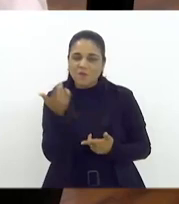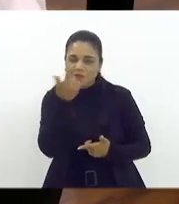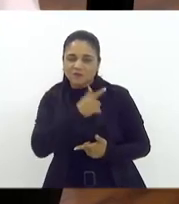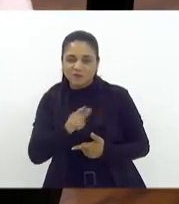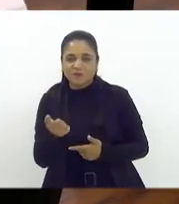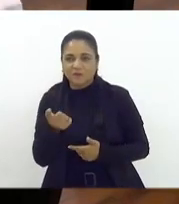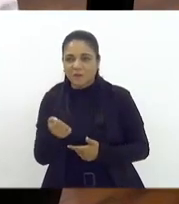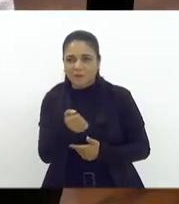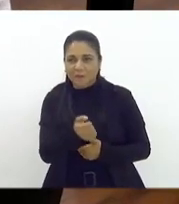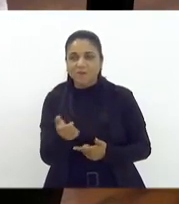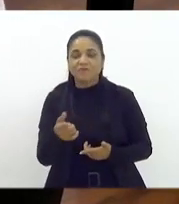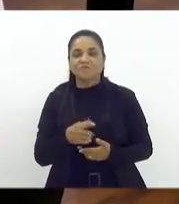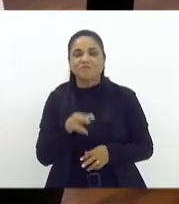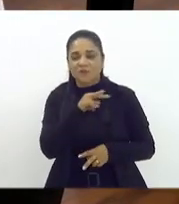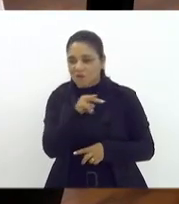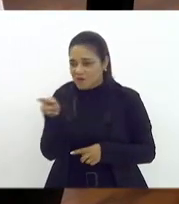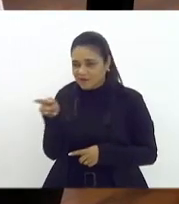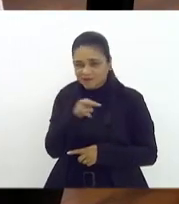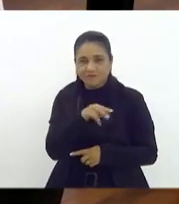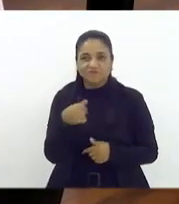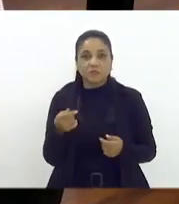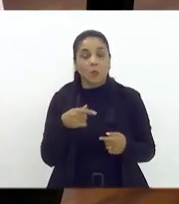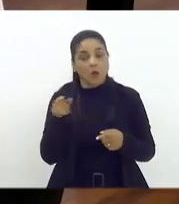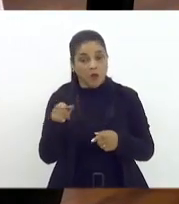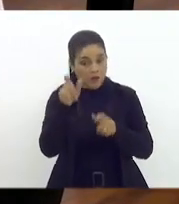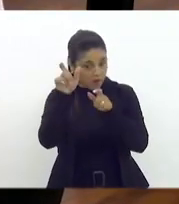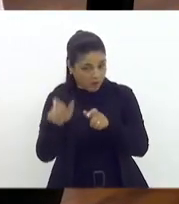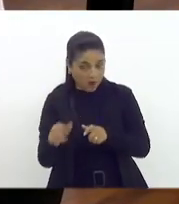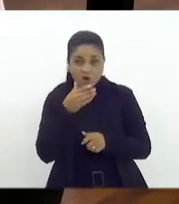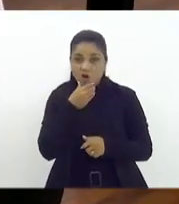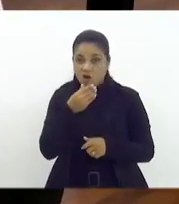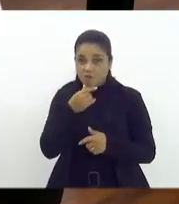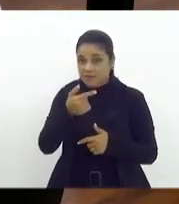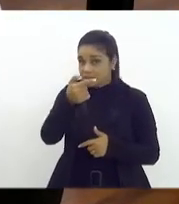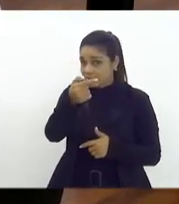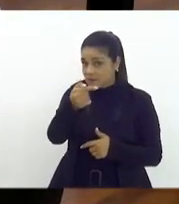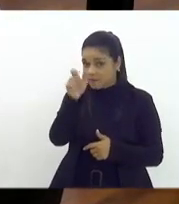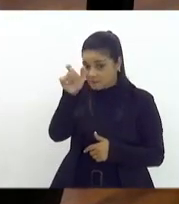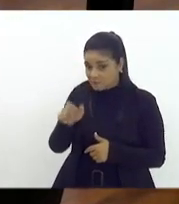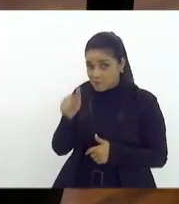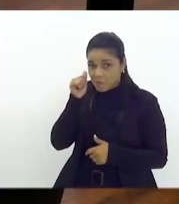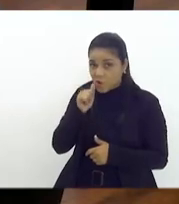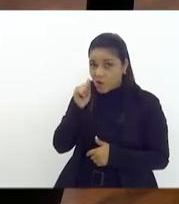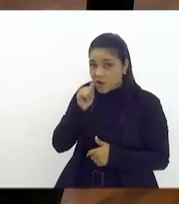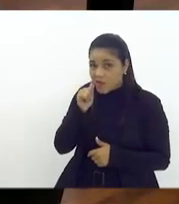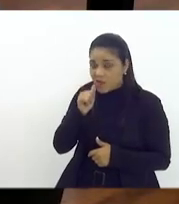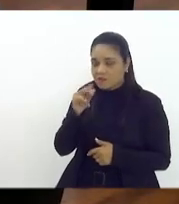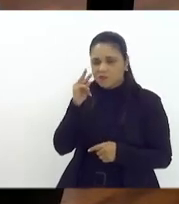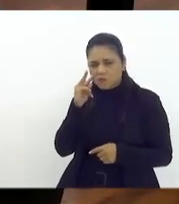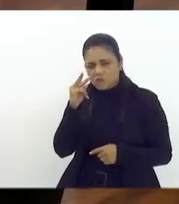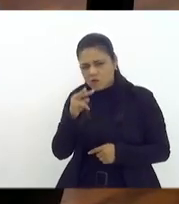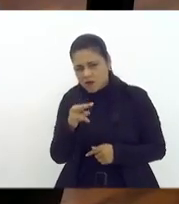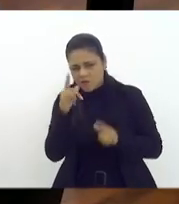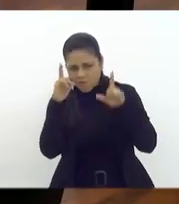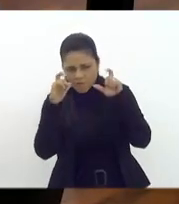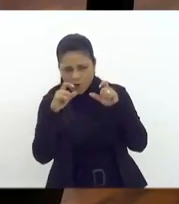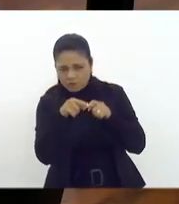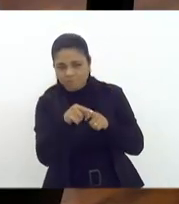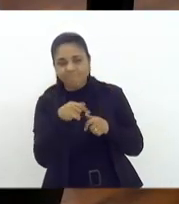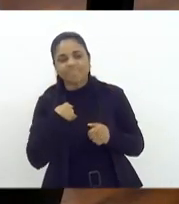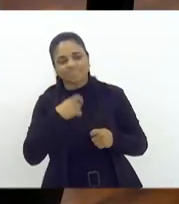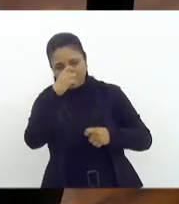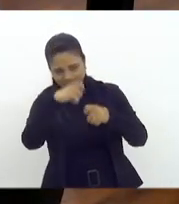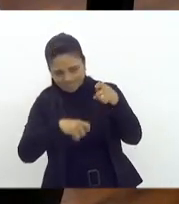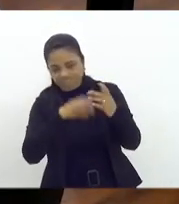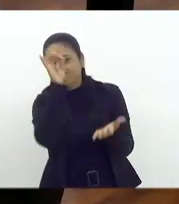ele foi apontado por tão Sete Mulheres olharam para este homem foi ele que